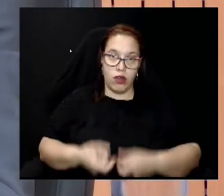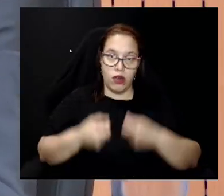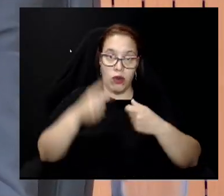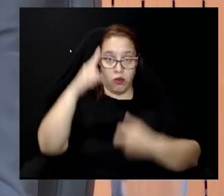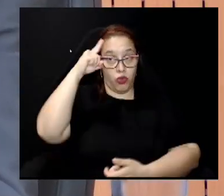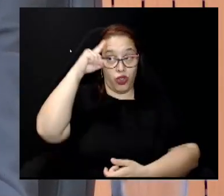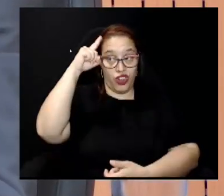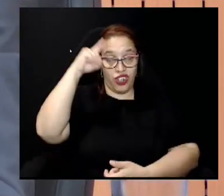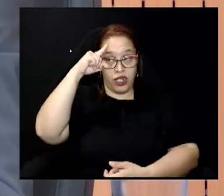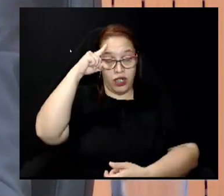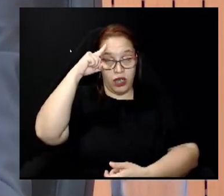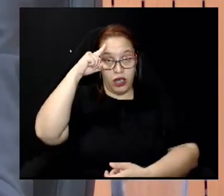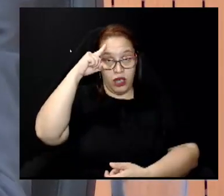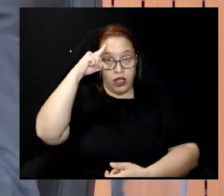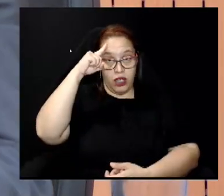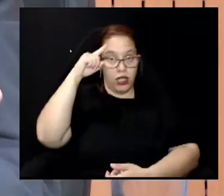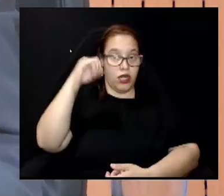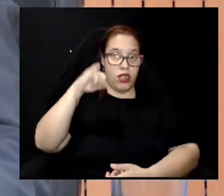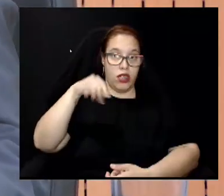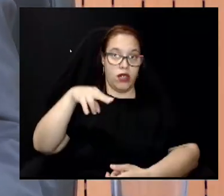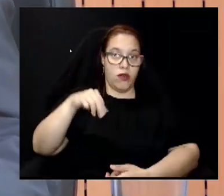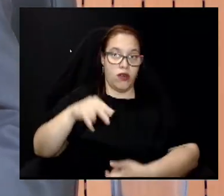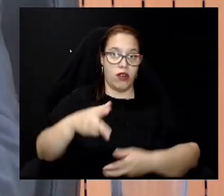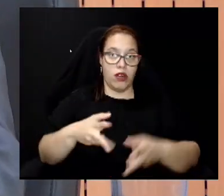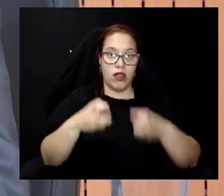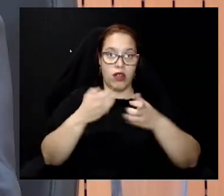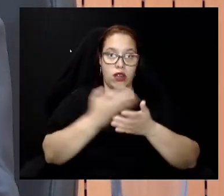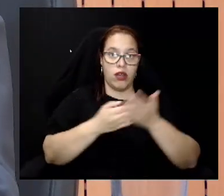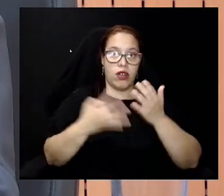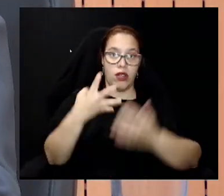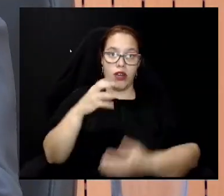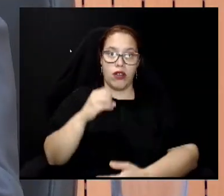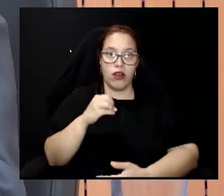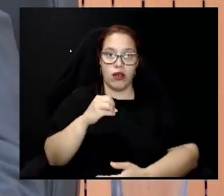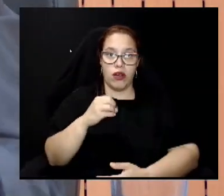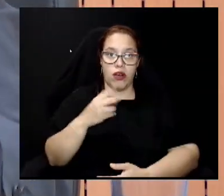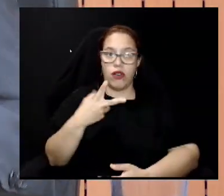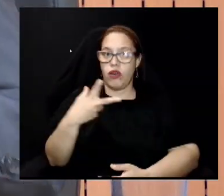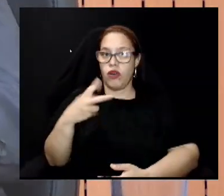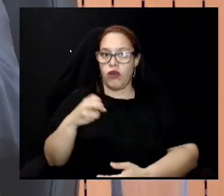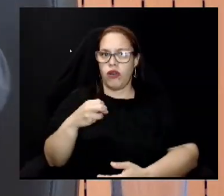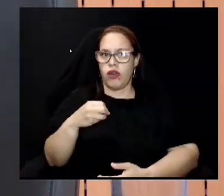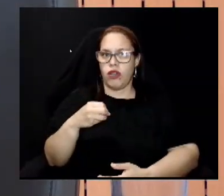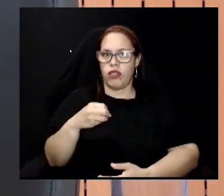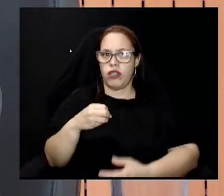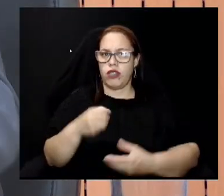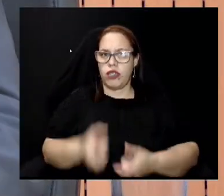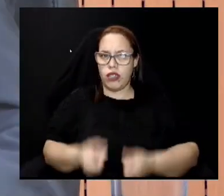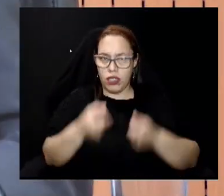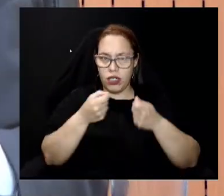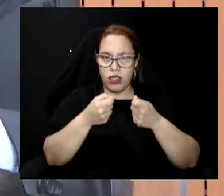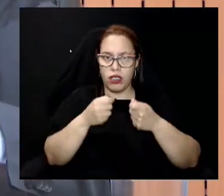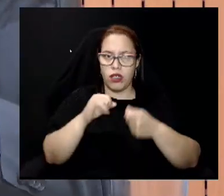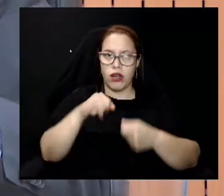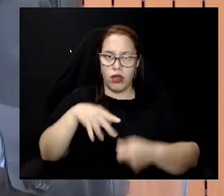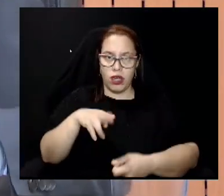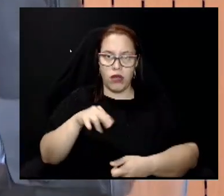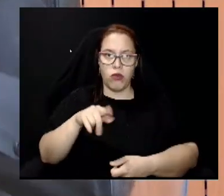sistema imunológico vai lá, reconhece e elimina. Ninguém tem 40 câncer, 20 câncer por dia, porque o sistema imunológico está reconhecendo.